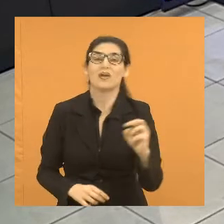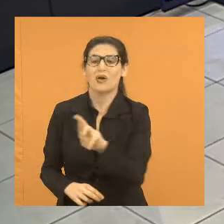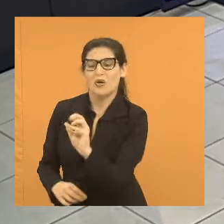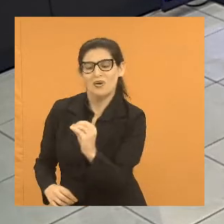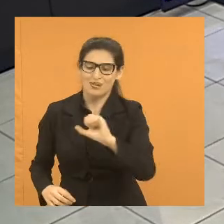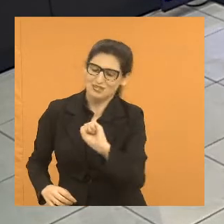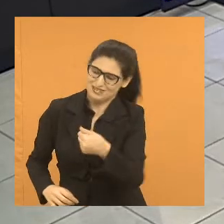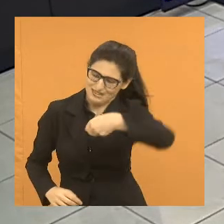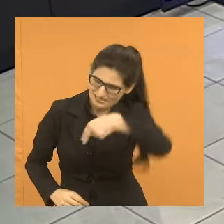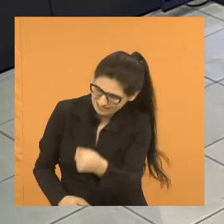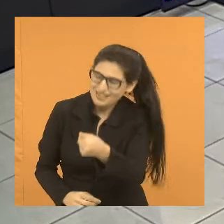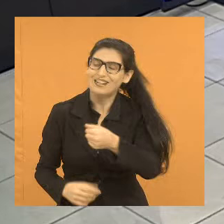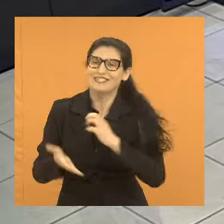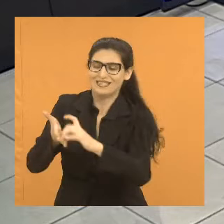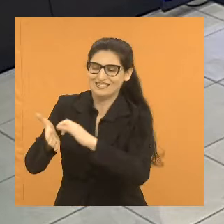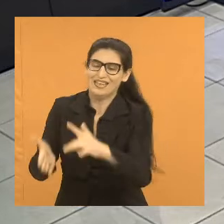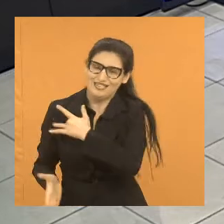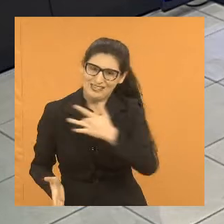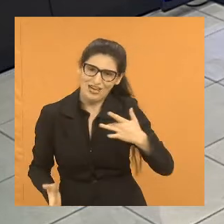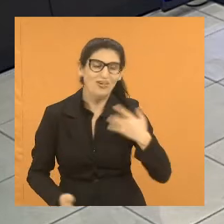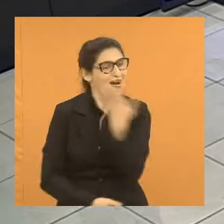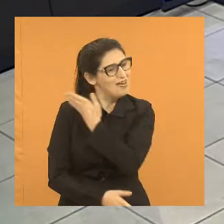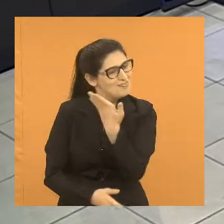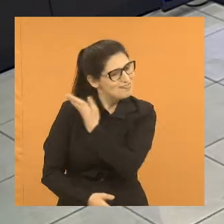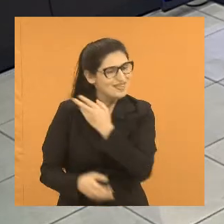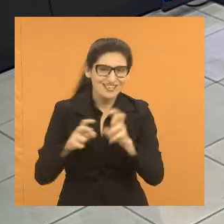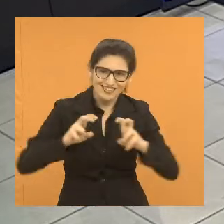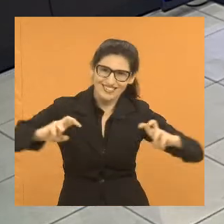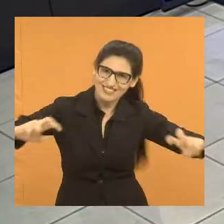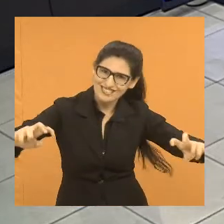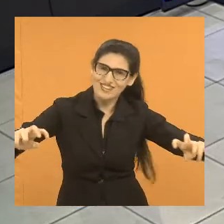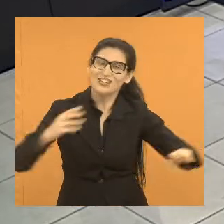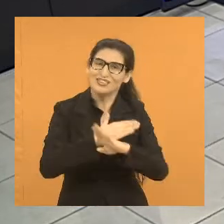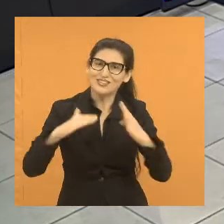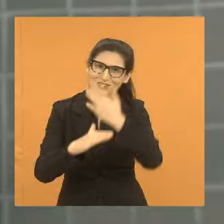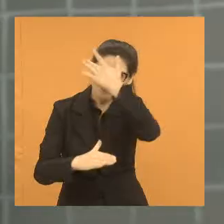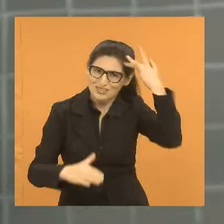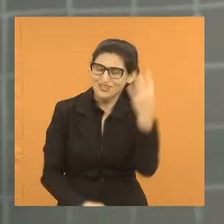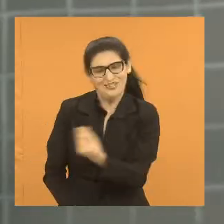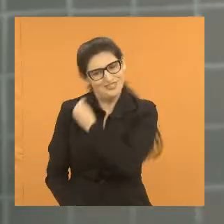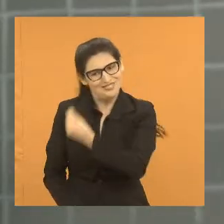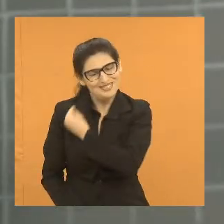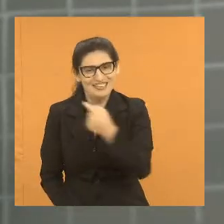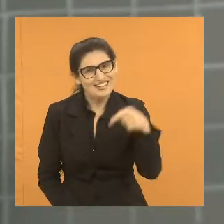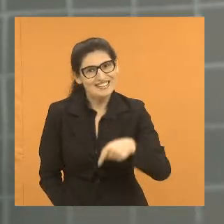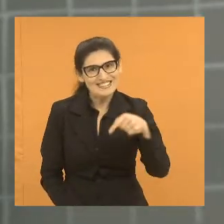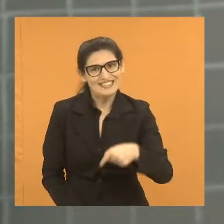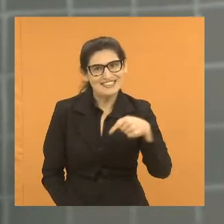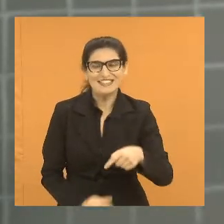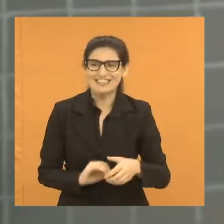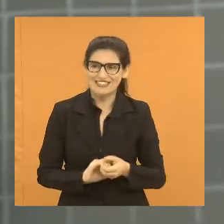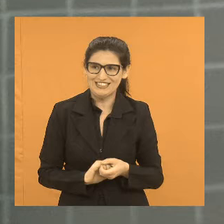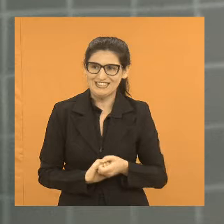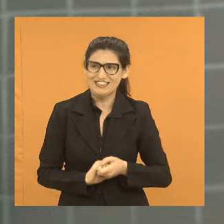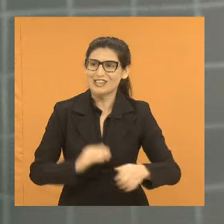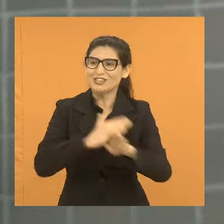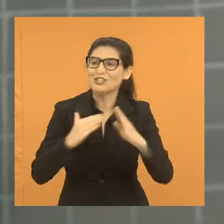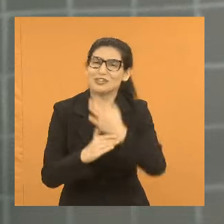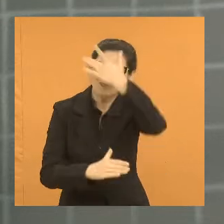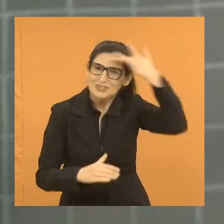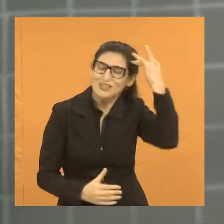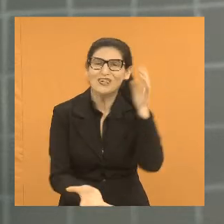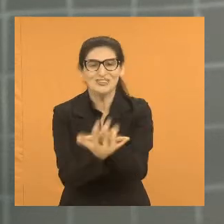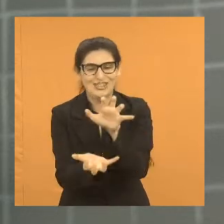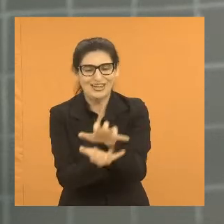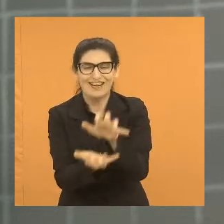secretária de Saúde, colegas da mesa, senhoras e senhores presentes e toda a população de